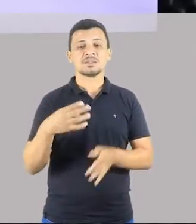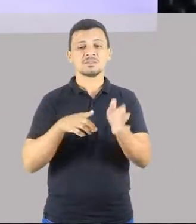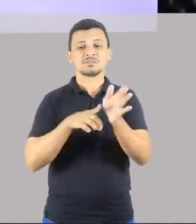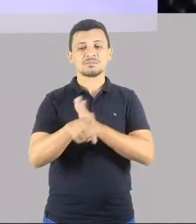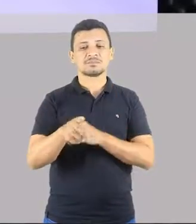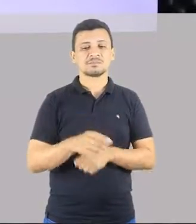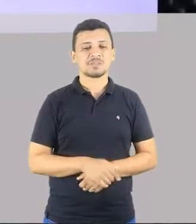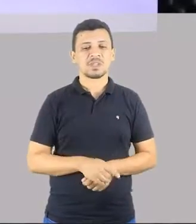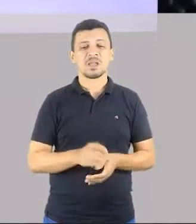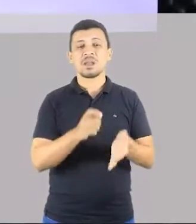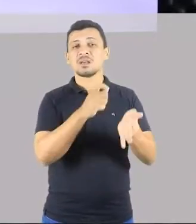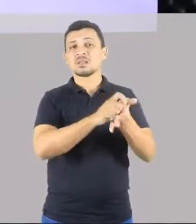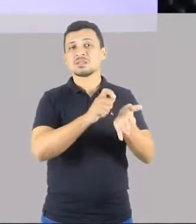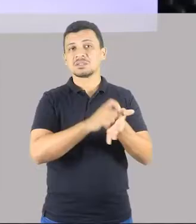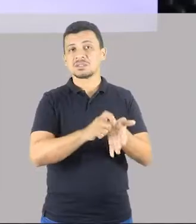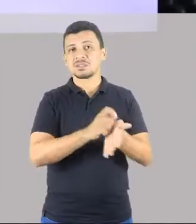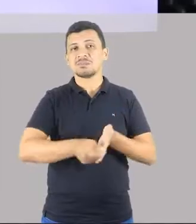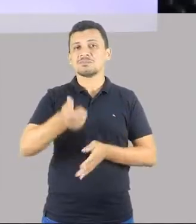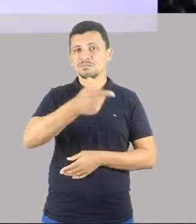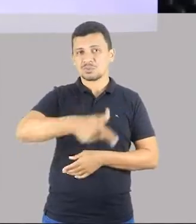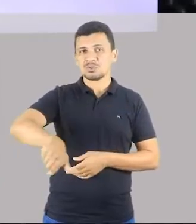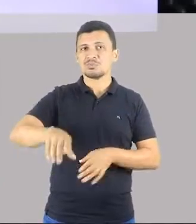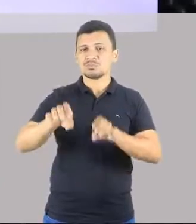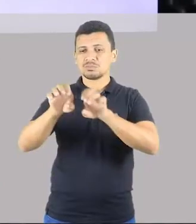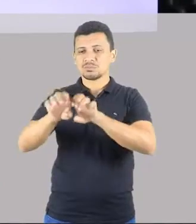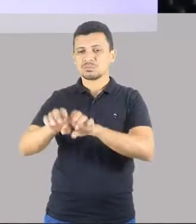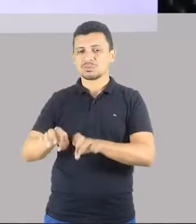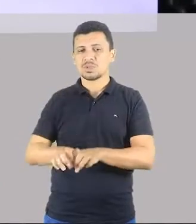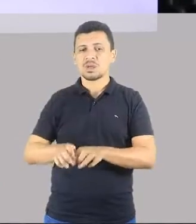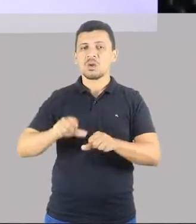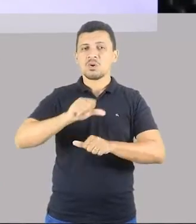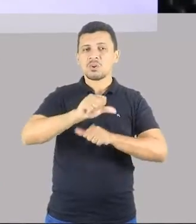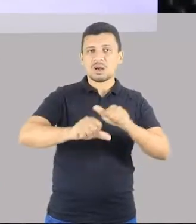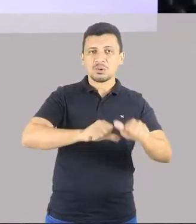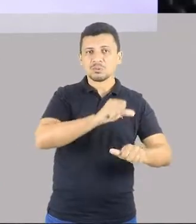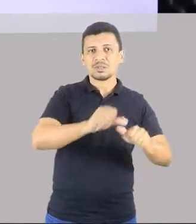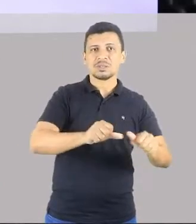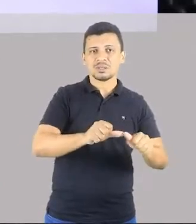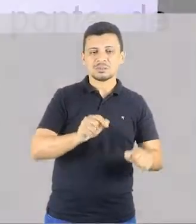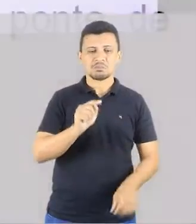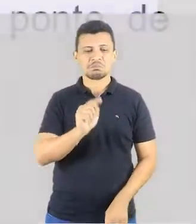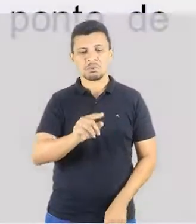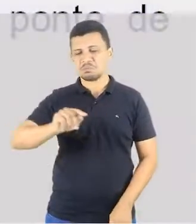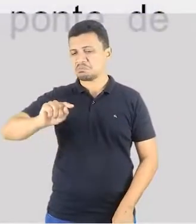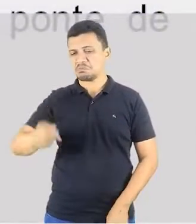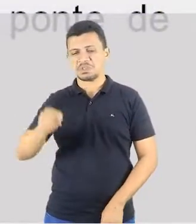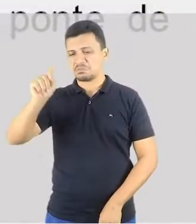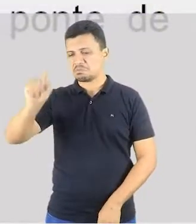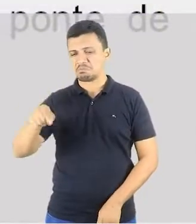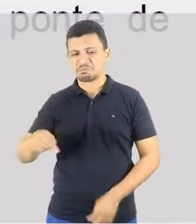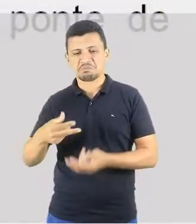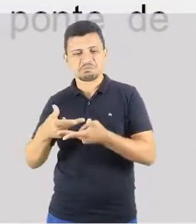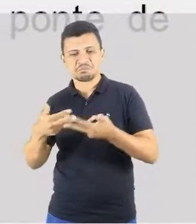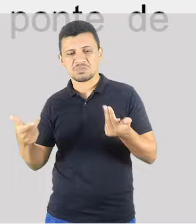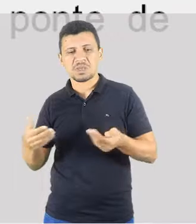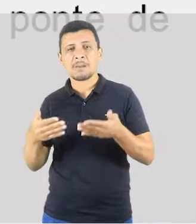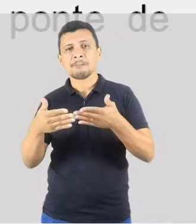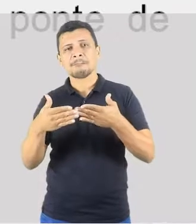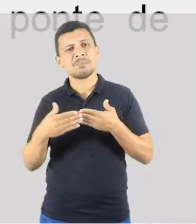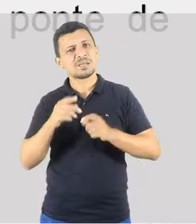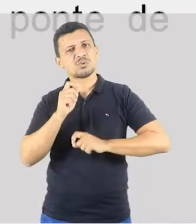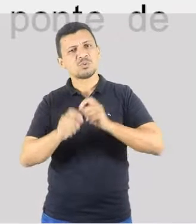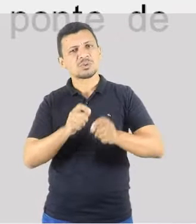uma reescrita da estrutura, certo? Alterando a pontuação. E o que ele pede? Ele pede que